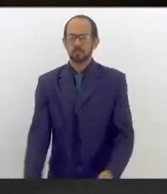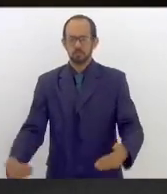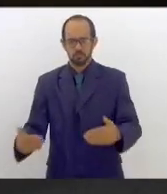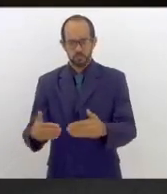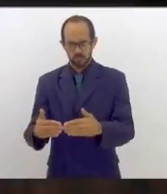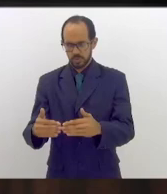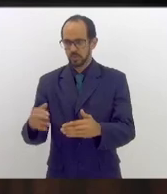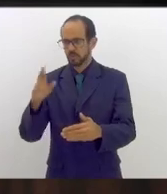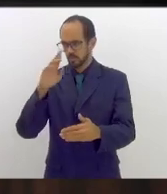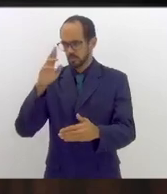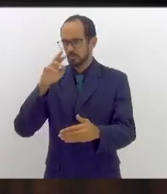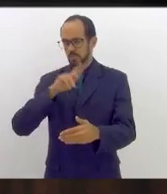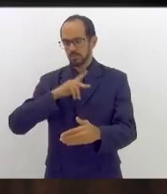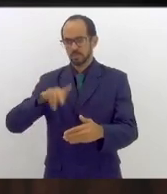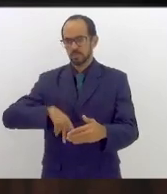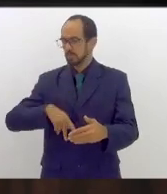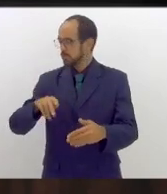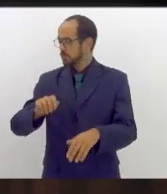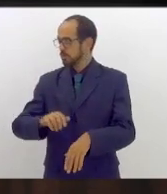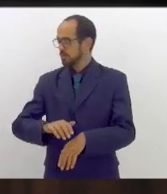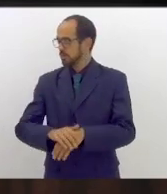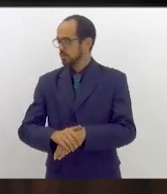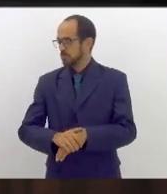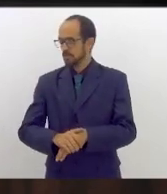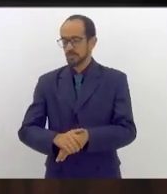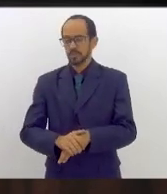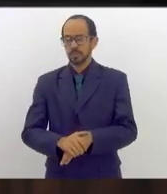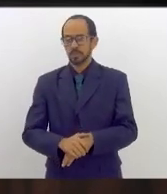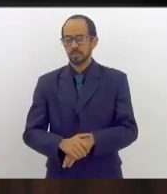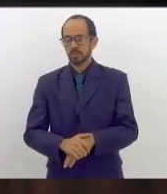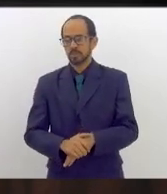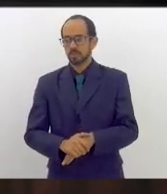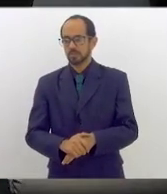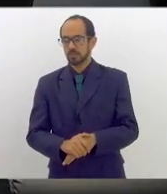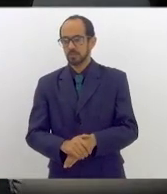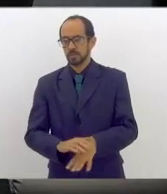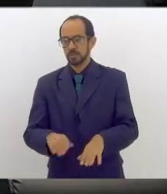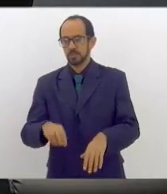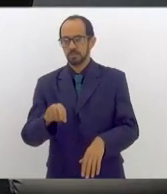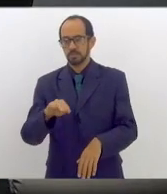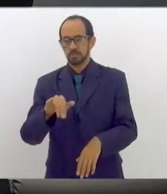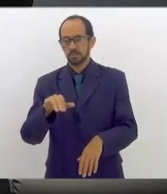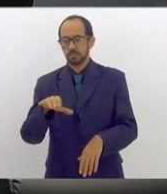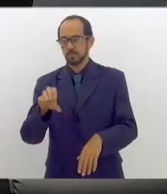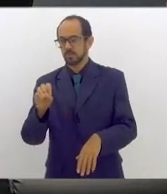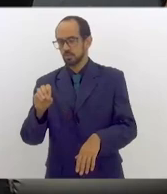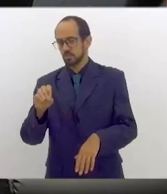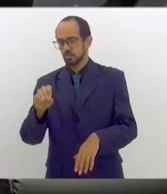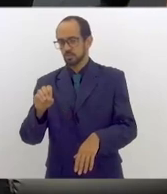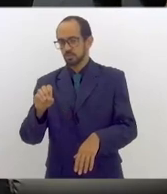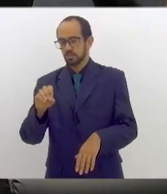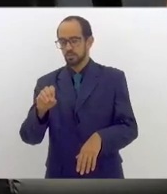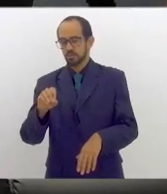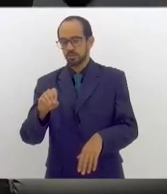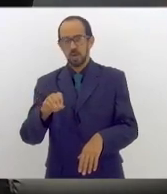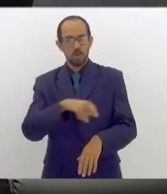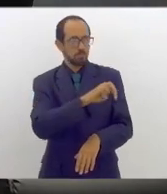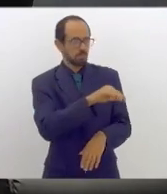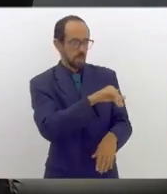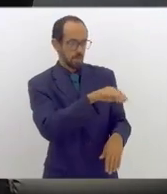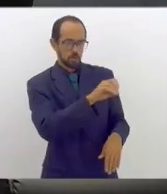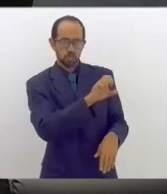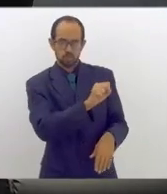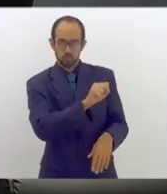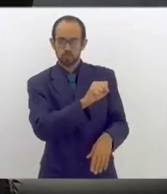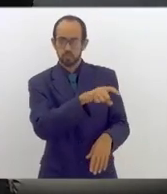pela comissão de orçamento Deputado Márcio canela Deputado Márcio canela Deputado Marcos Miller